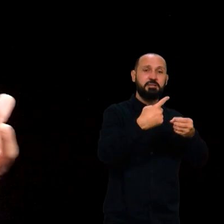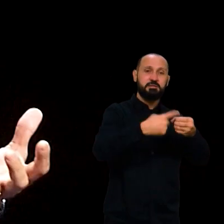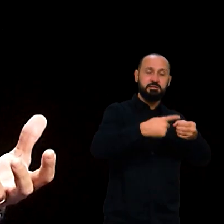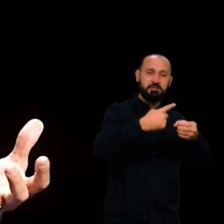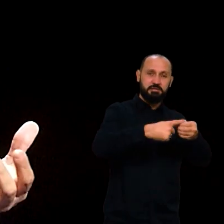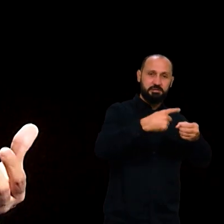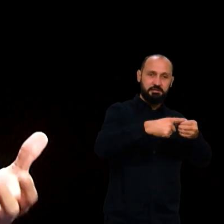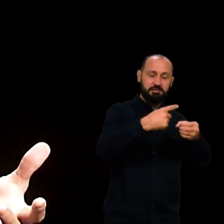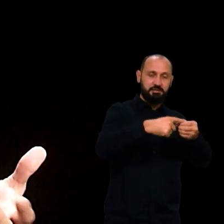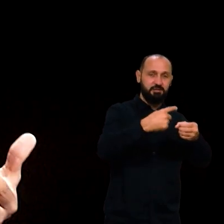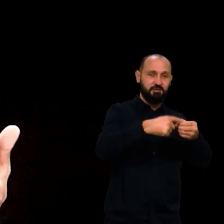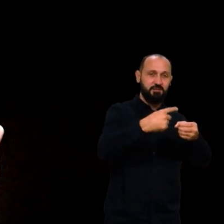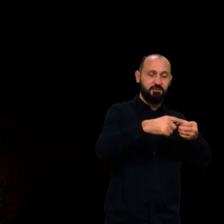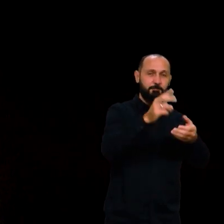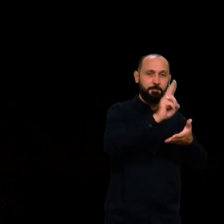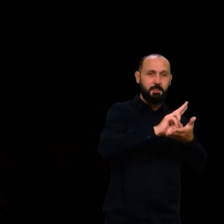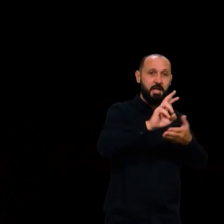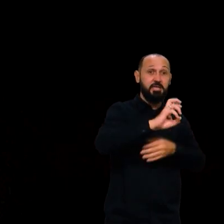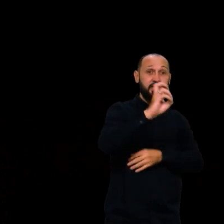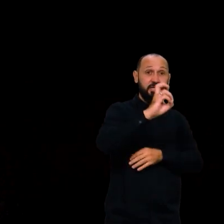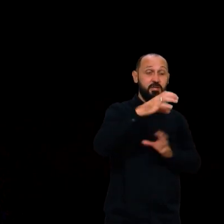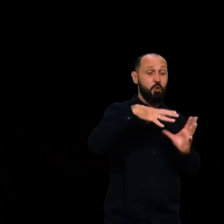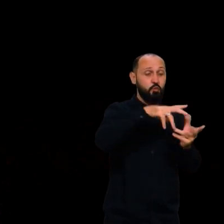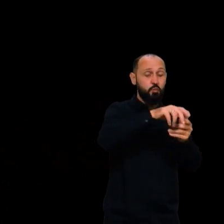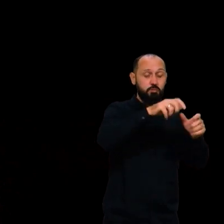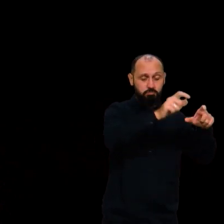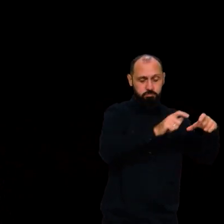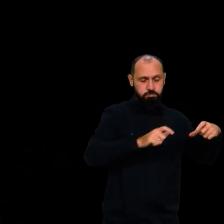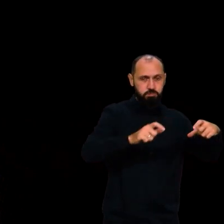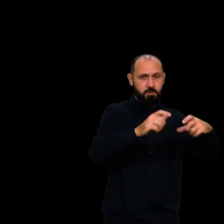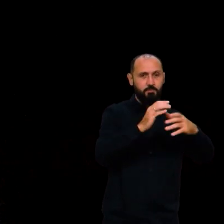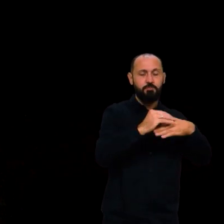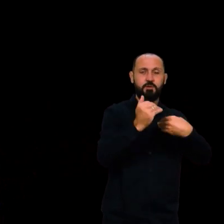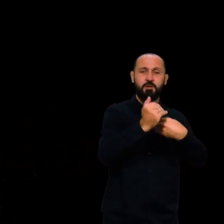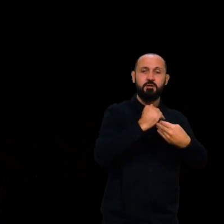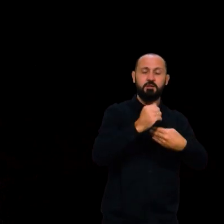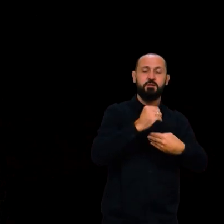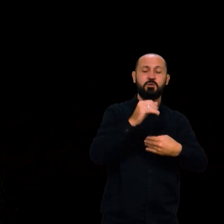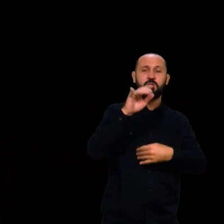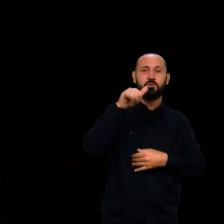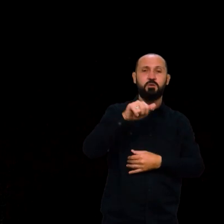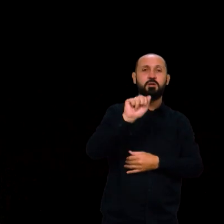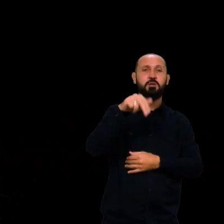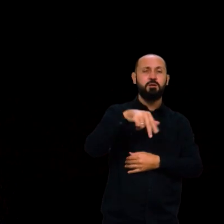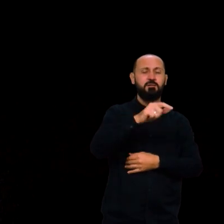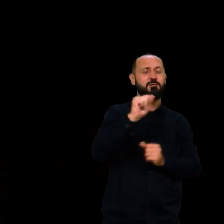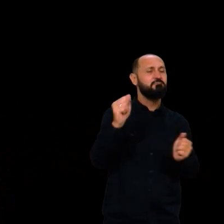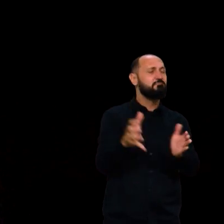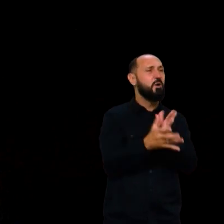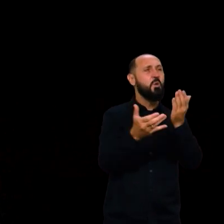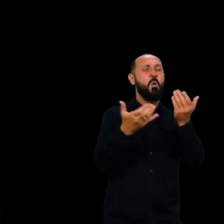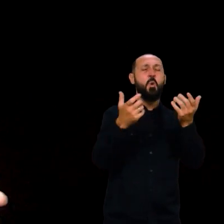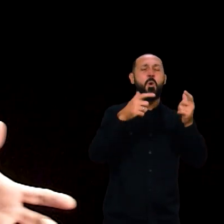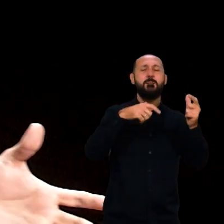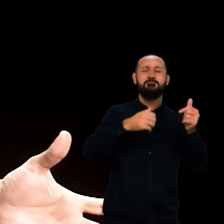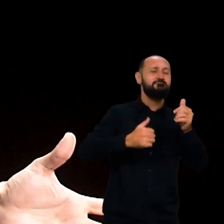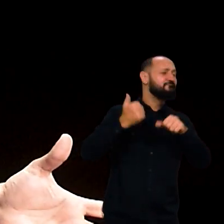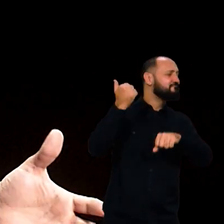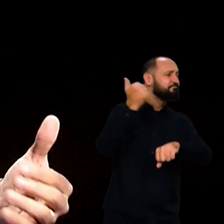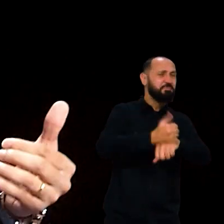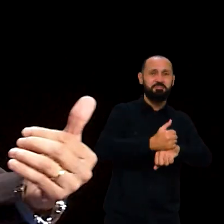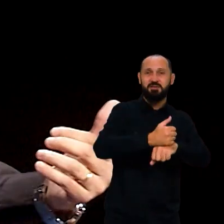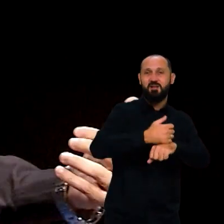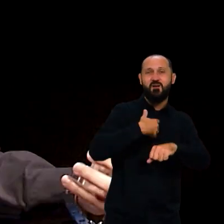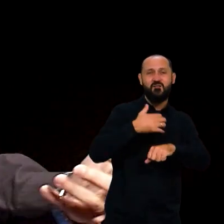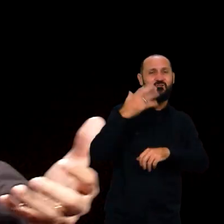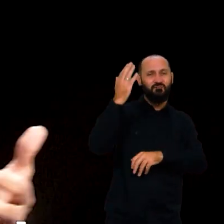cidade universitária muito importante, aliás, a quinta maior rural do mundo, e o meu orientador, que é o Jan Dahl van der Ploeg, que é uma celebridade no mundo dos estudos rurais.